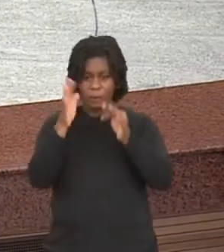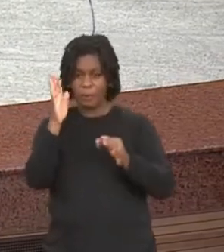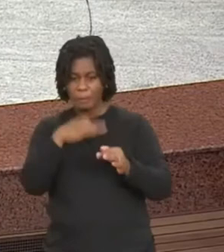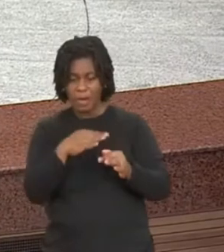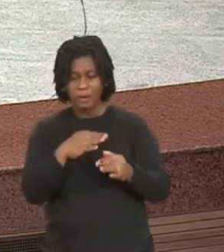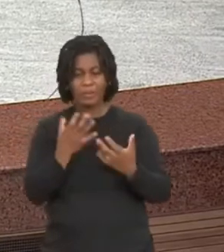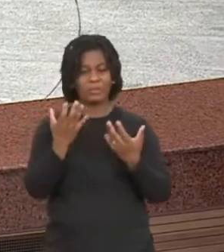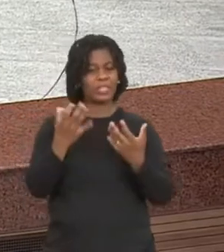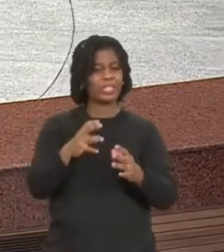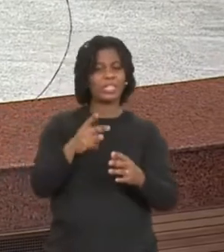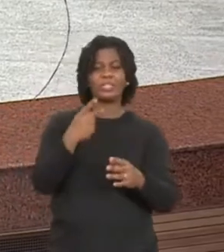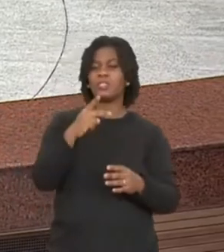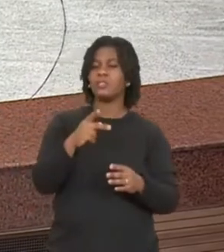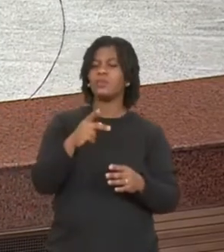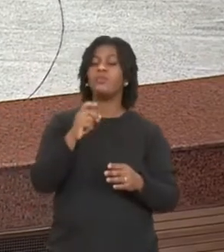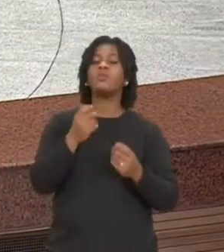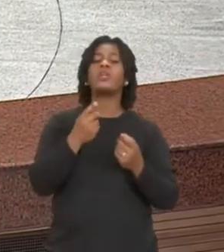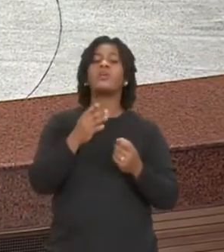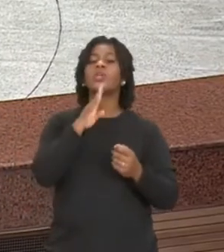querer nem casar.